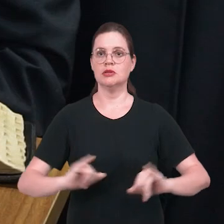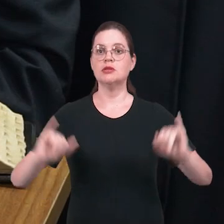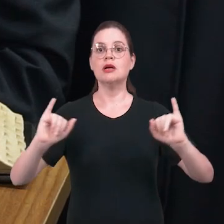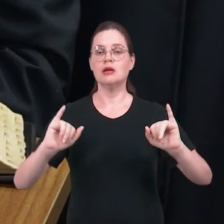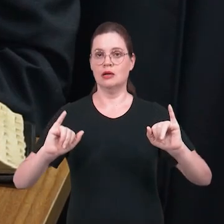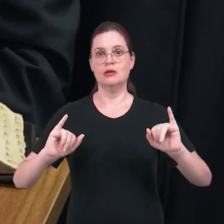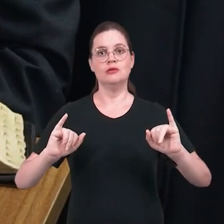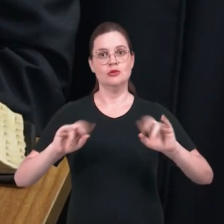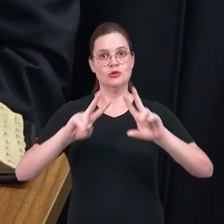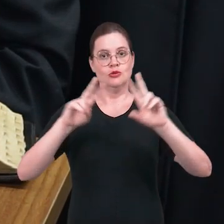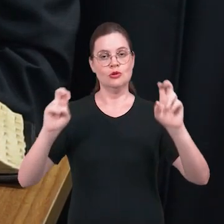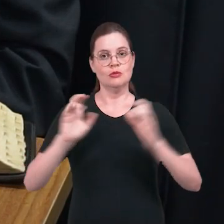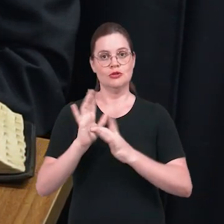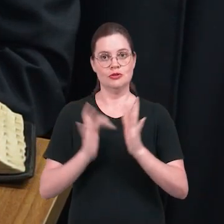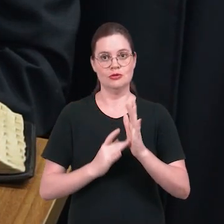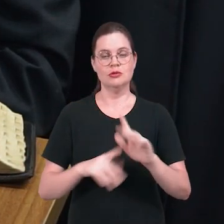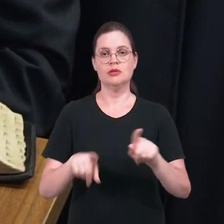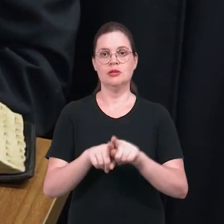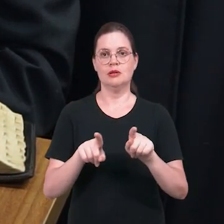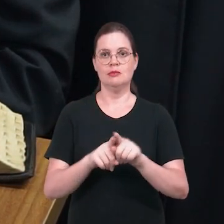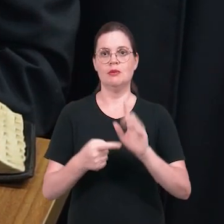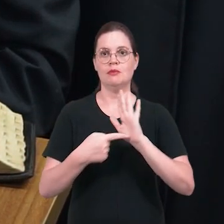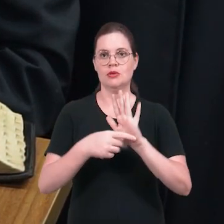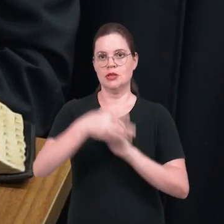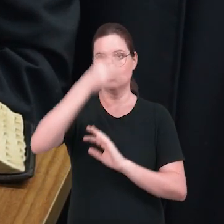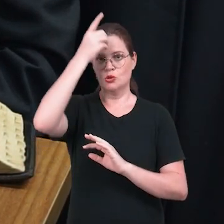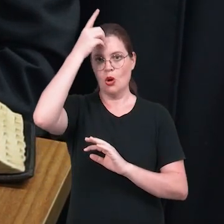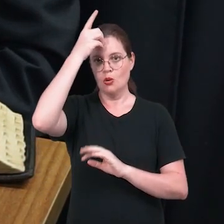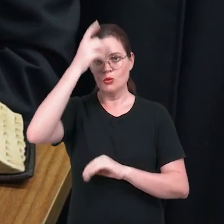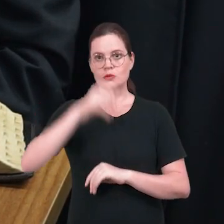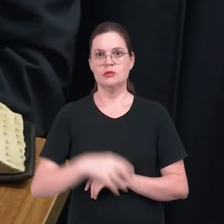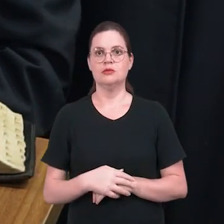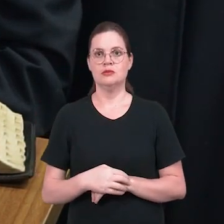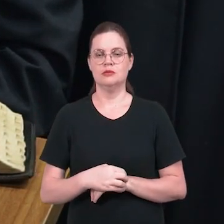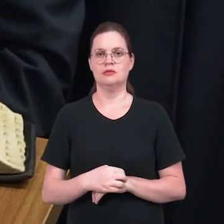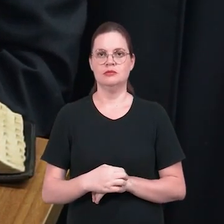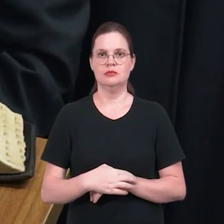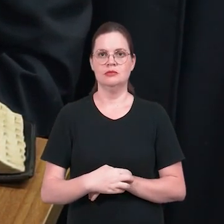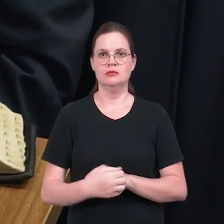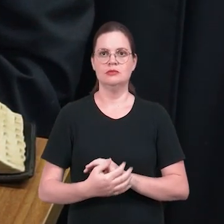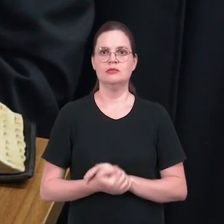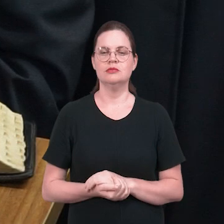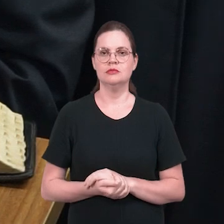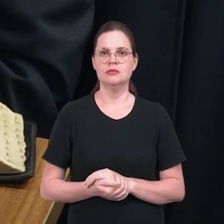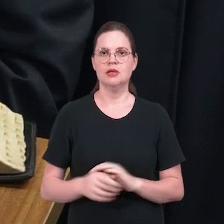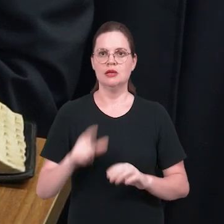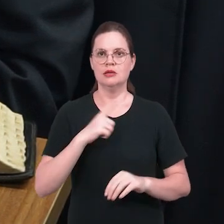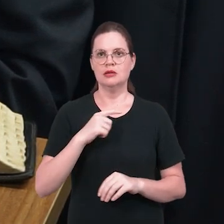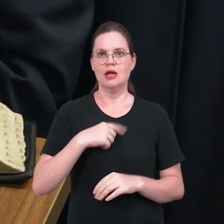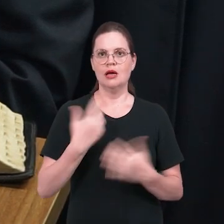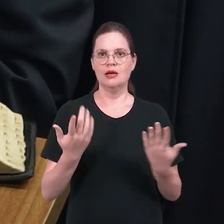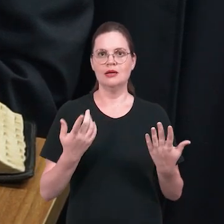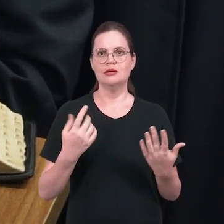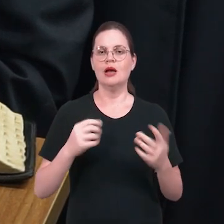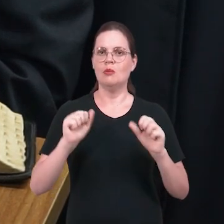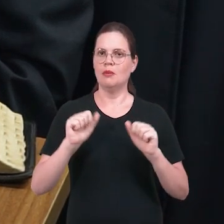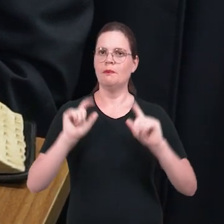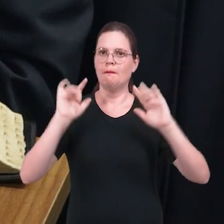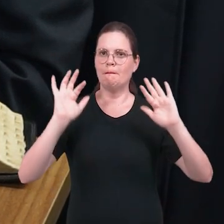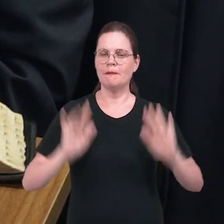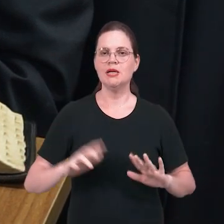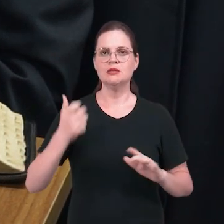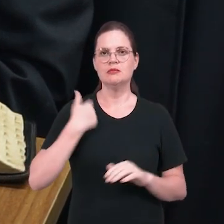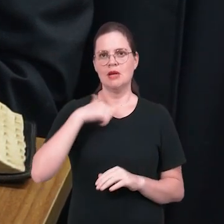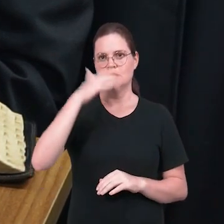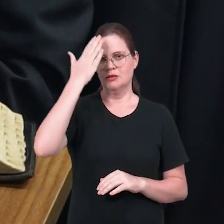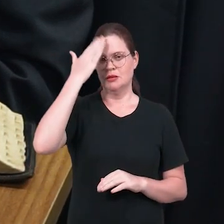espirituais, como nós vimos aqui, o Senhor revelou, nós vamos ver sobre os dons na vida das pessoas. Então isso é uma grande bênção,